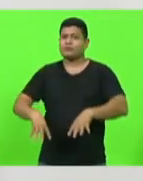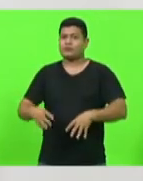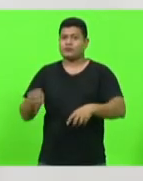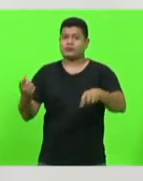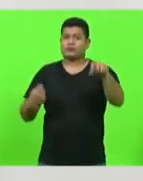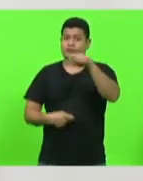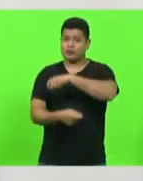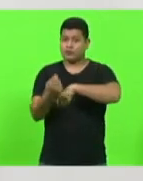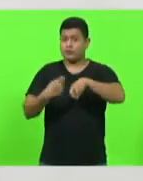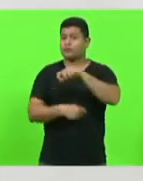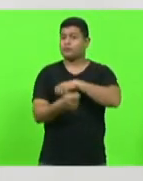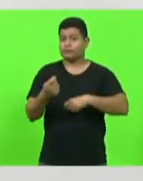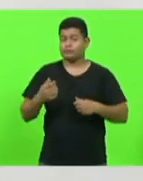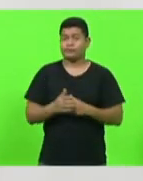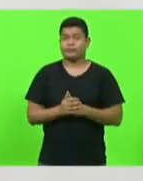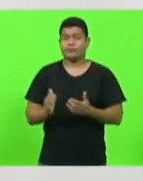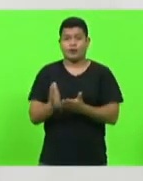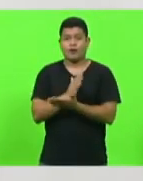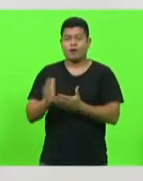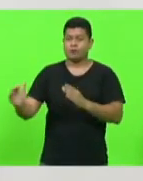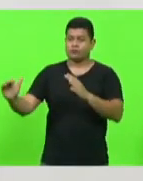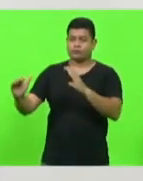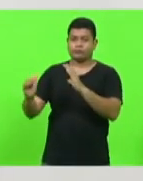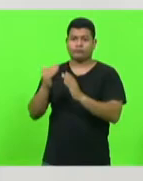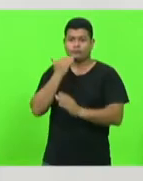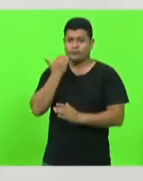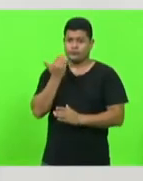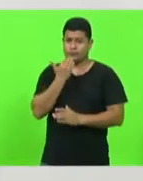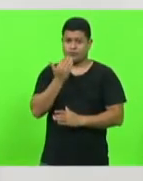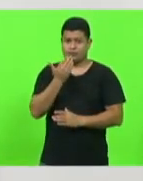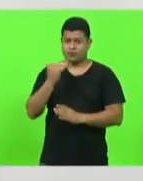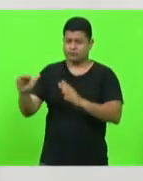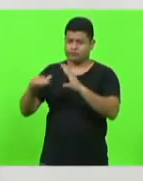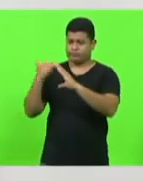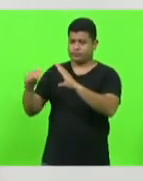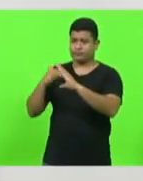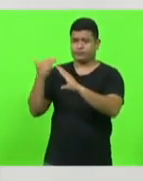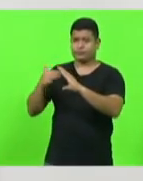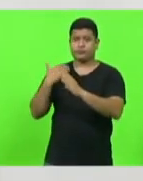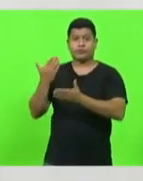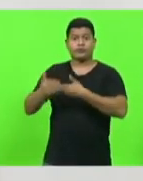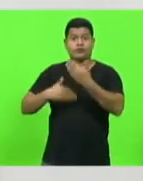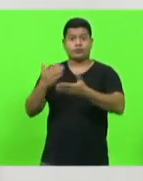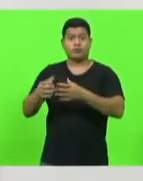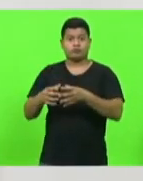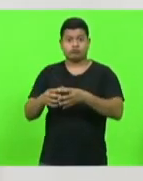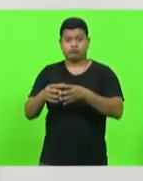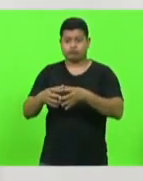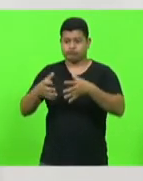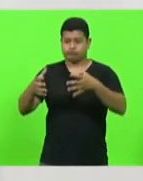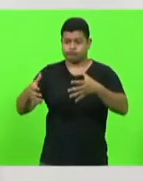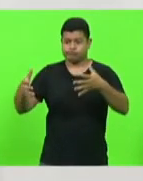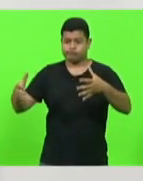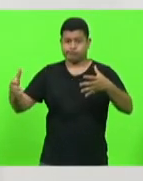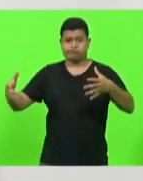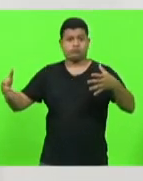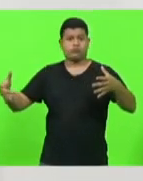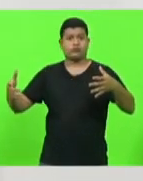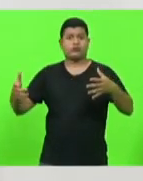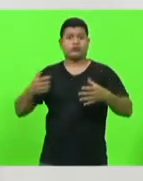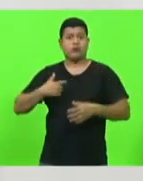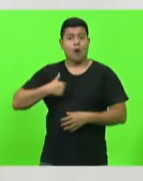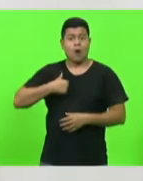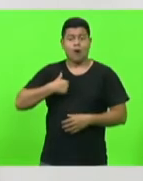gabinete, eram alguns pedidos, que virou uma dezena de súplicas, que virou centena, e por onde eu